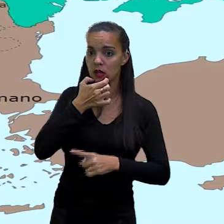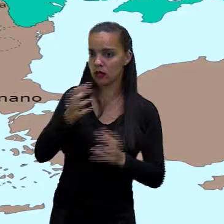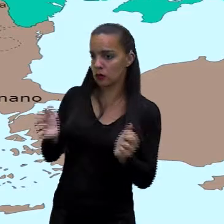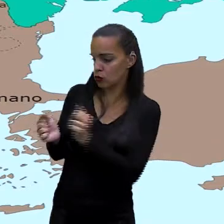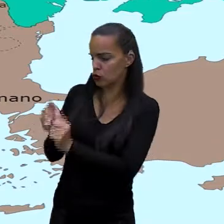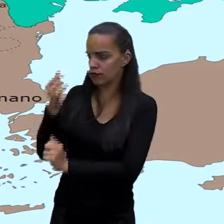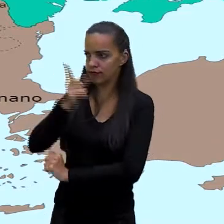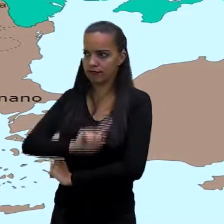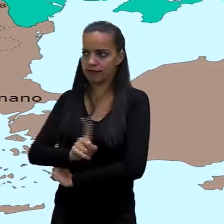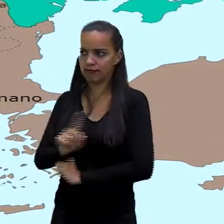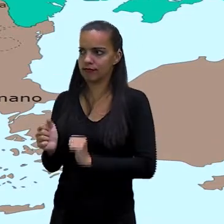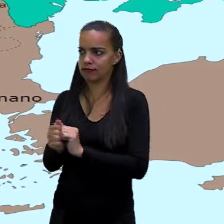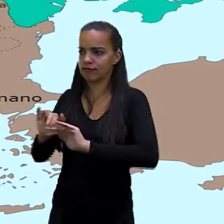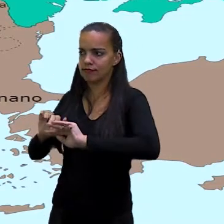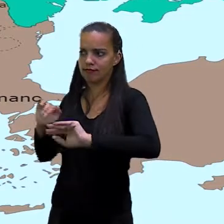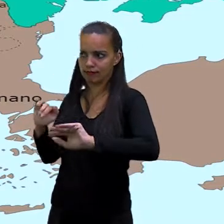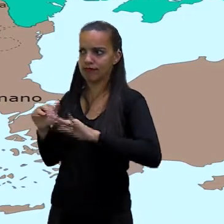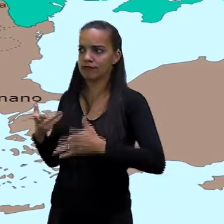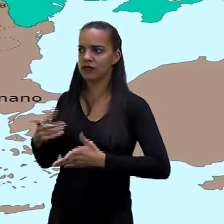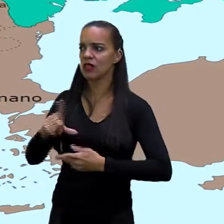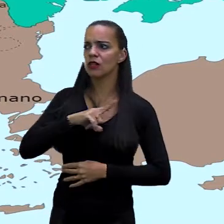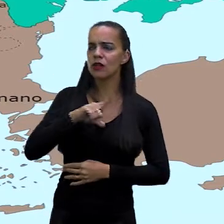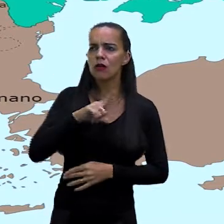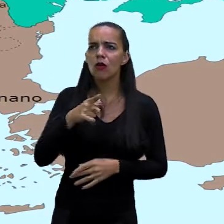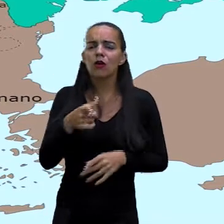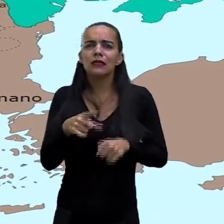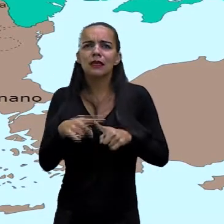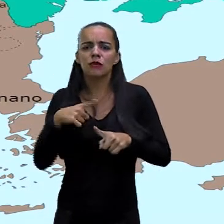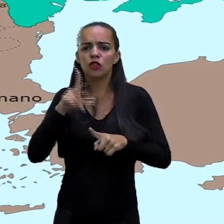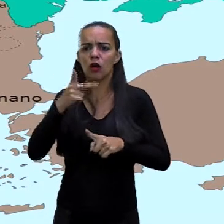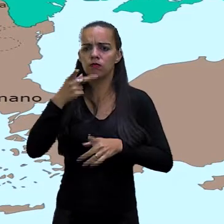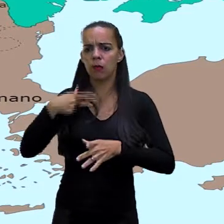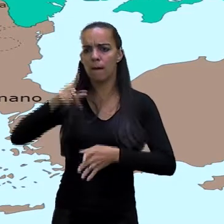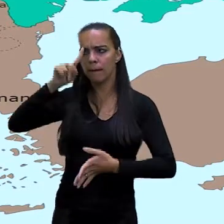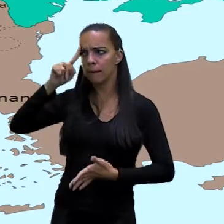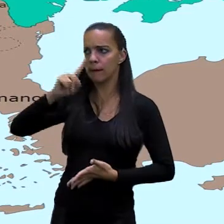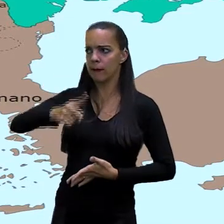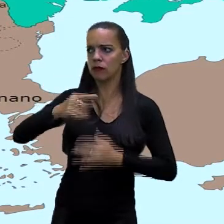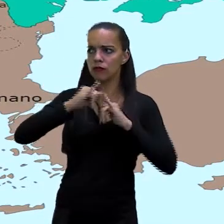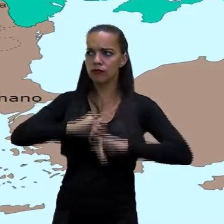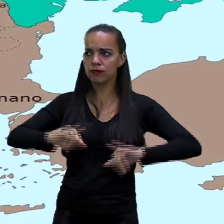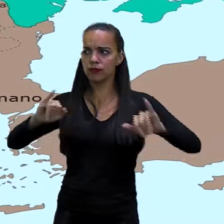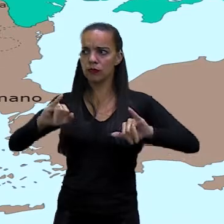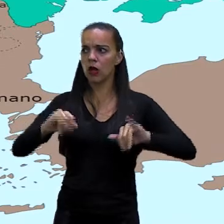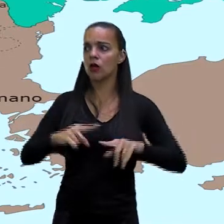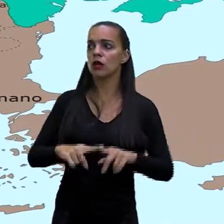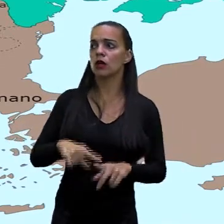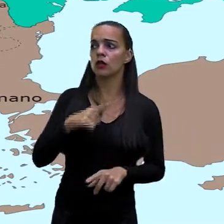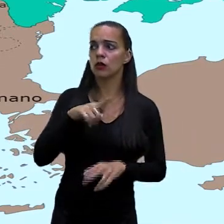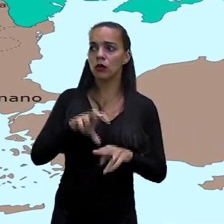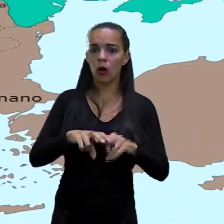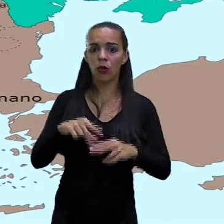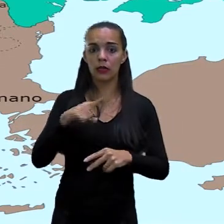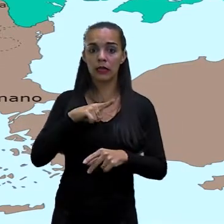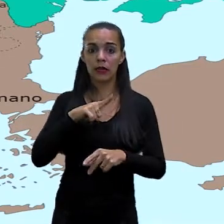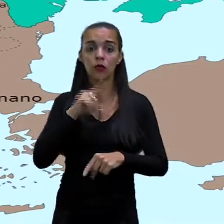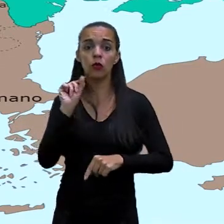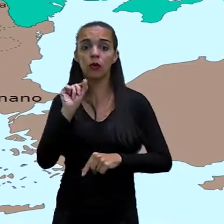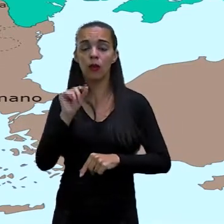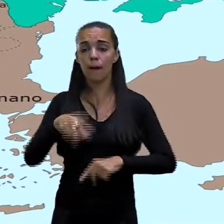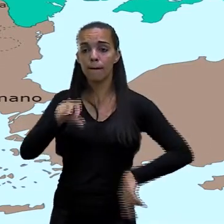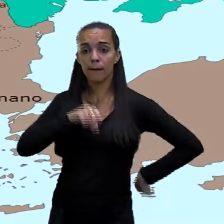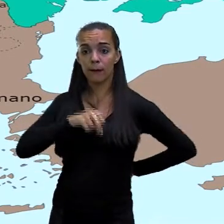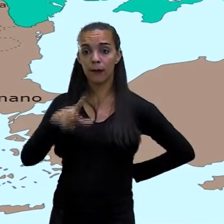sua arquirrival, ele decretou o bloqueio continental. Porém, Portugal, aqui